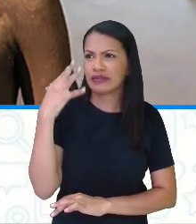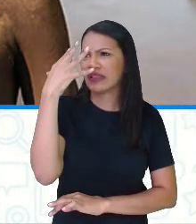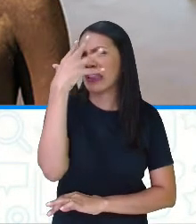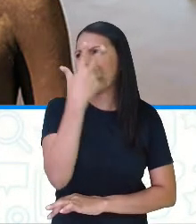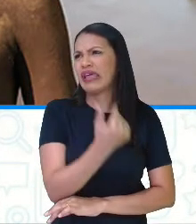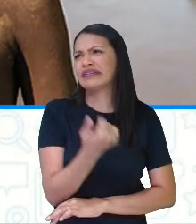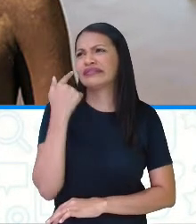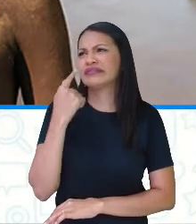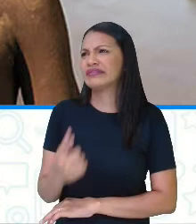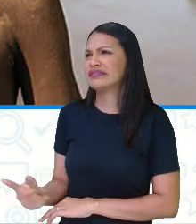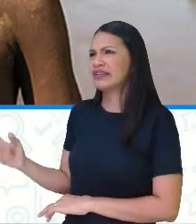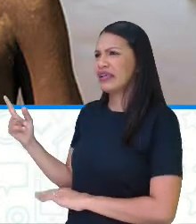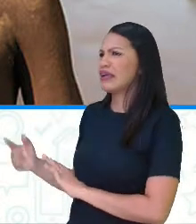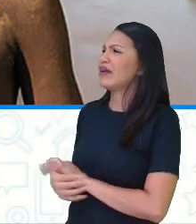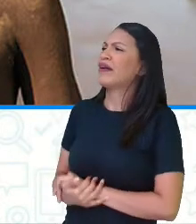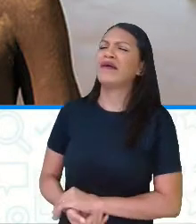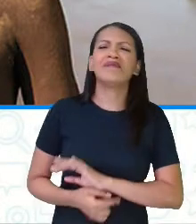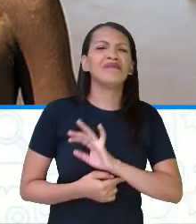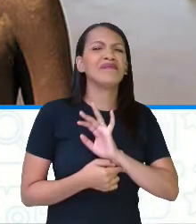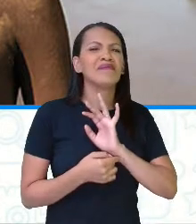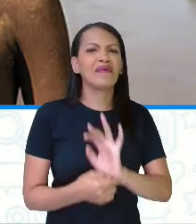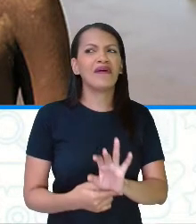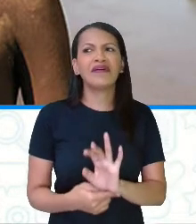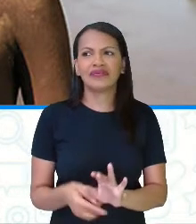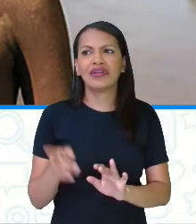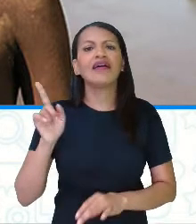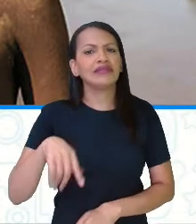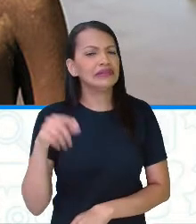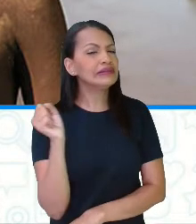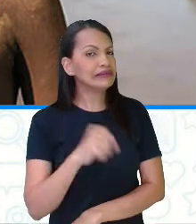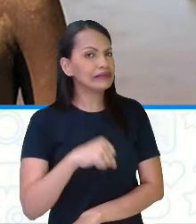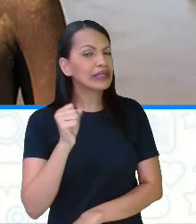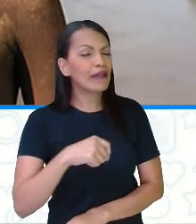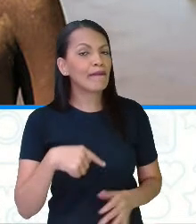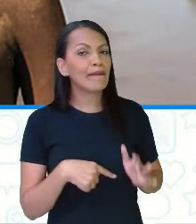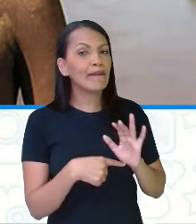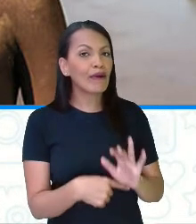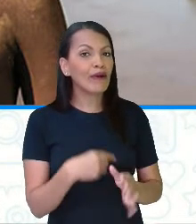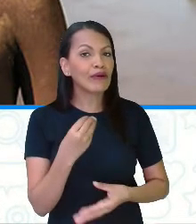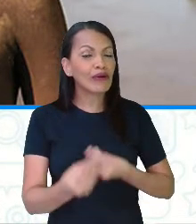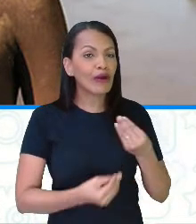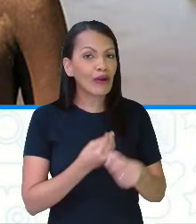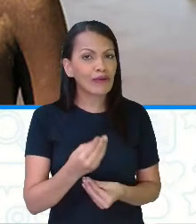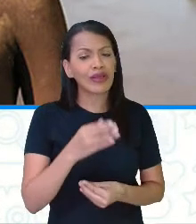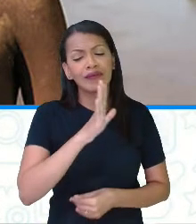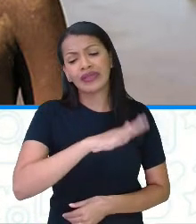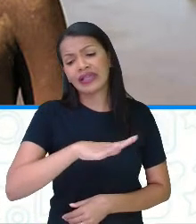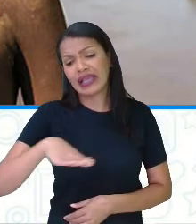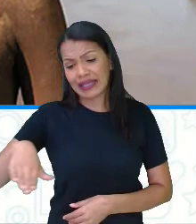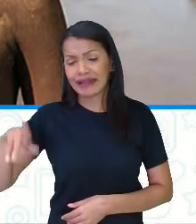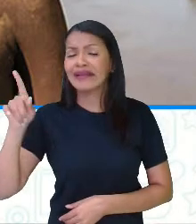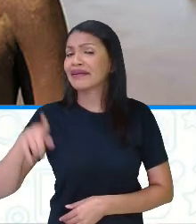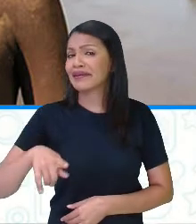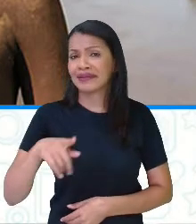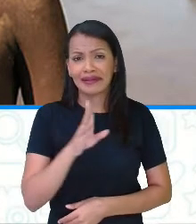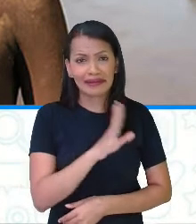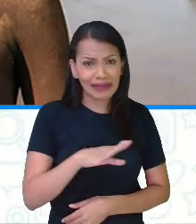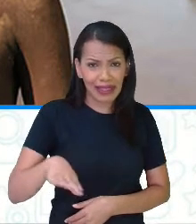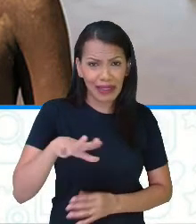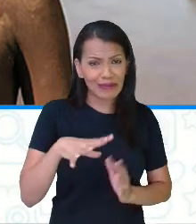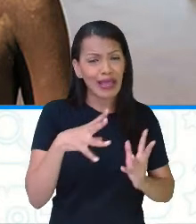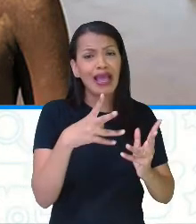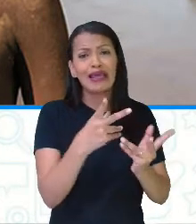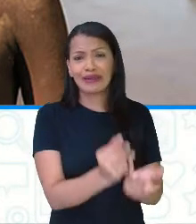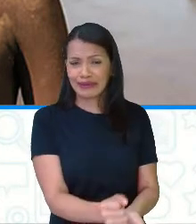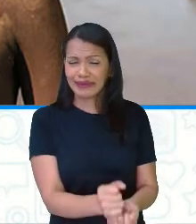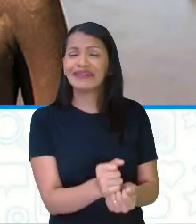linda, tão Isso, representativa, né? e são mesmo, né? Mostram, assim, primeiro que são crianças, e crianças é sempre